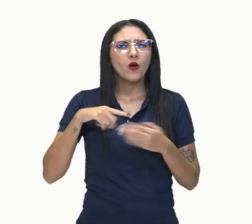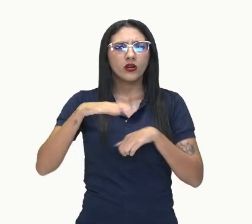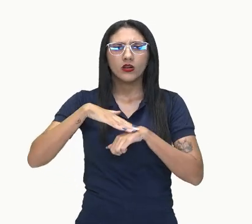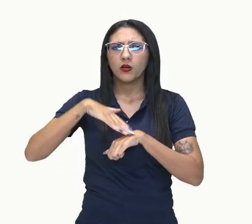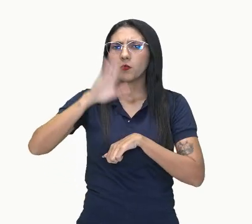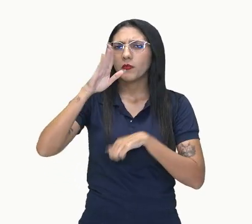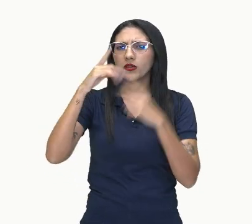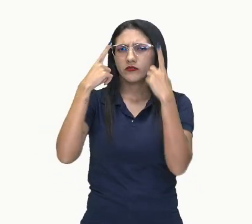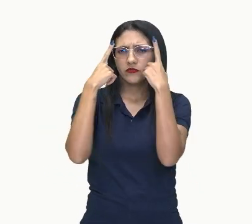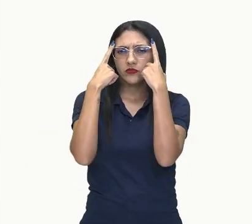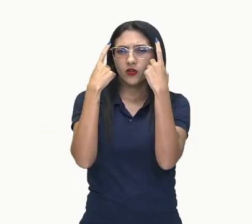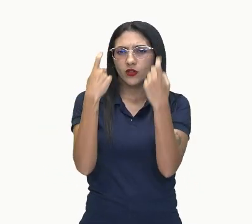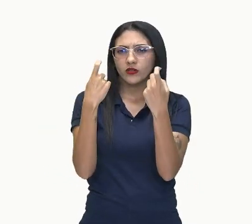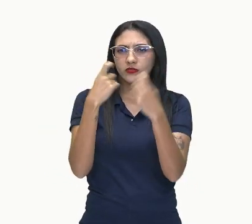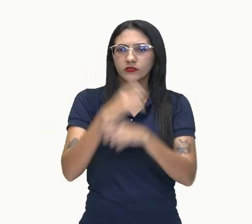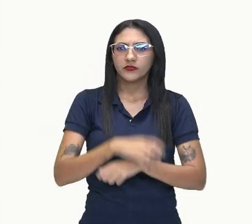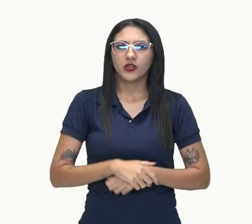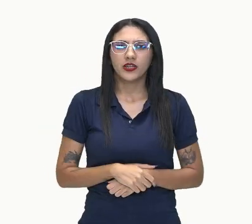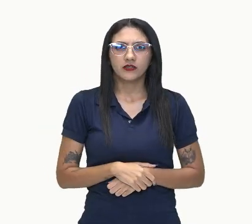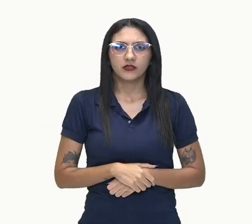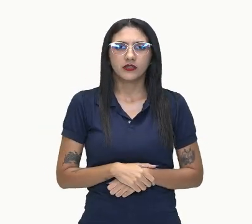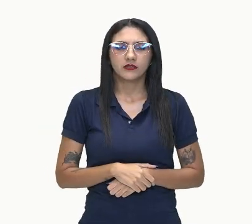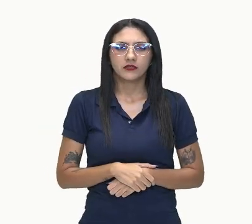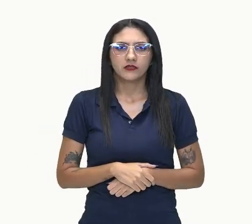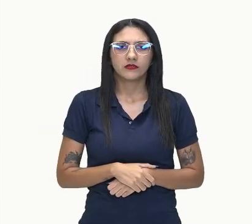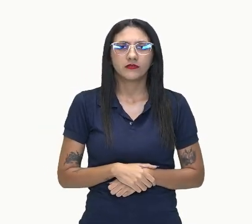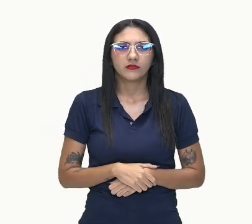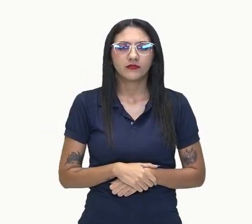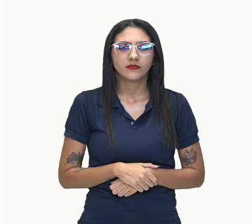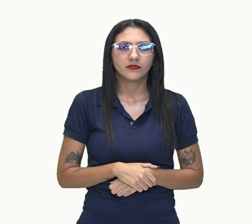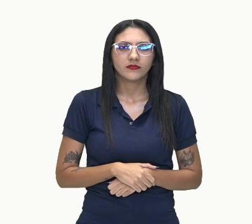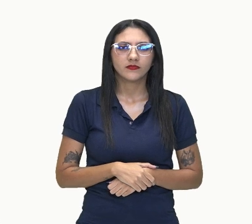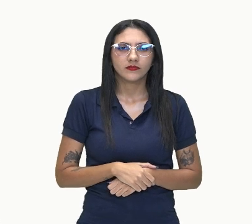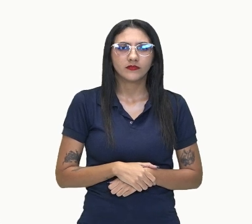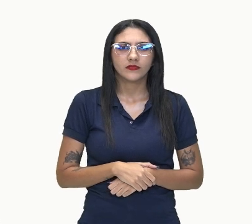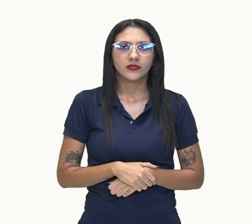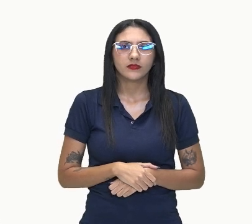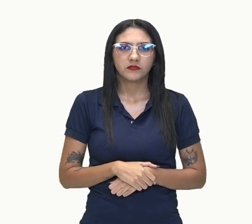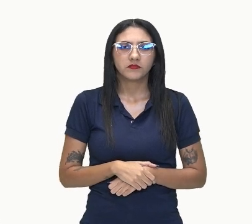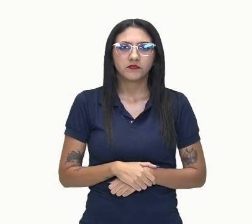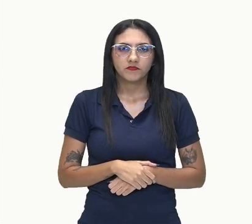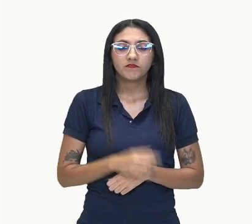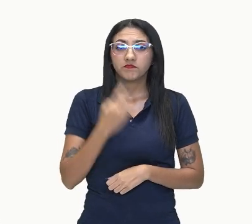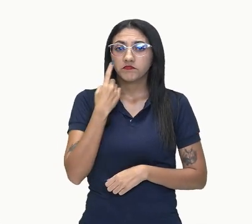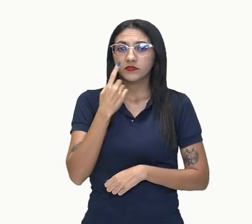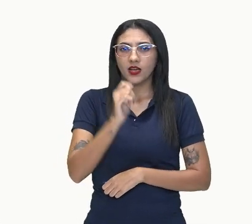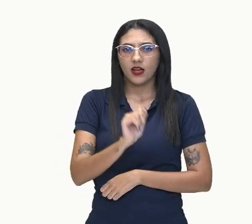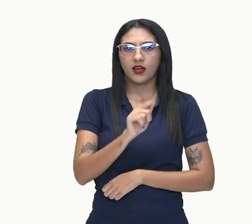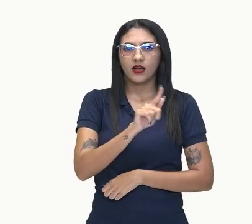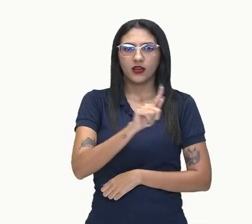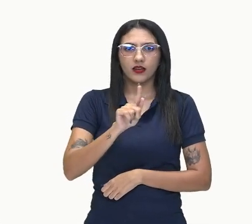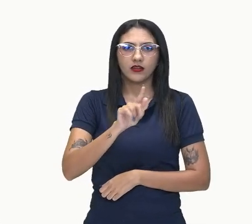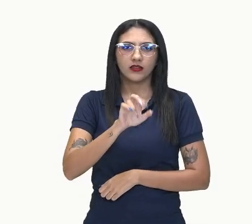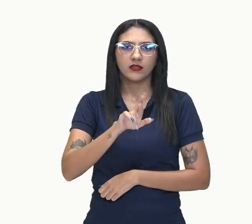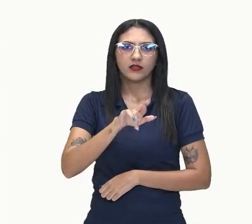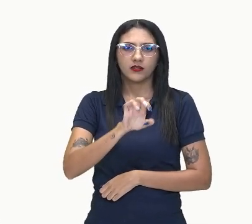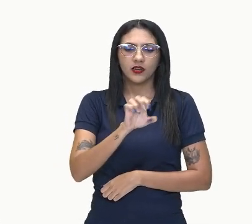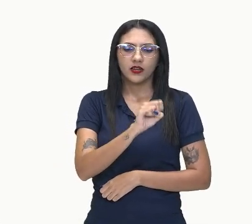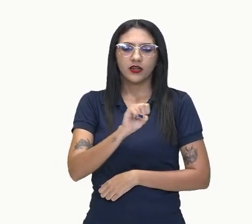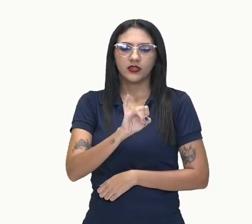Olha só, MMA, que significa Mixed Martial Arts, is